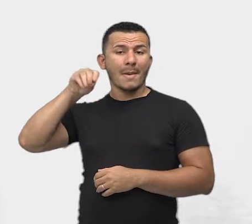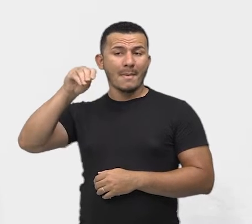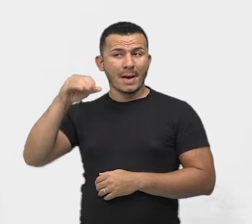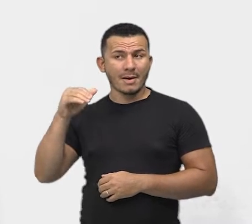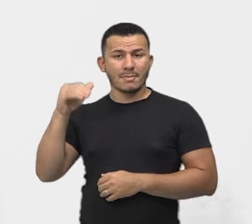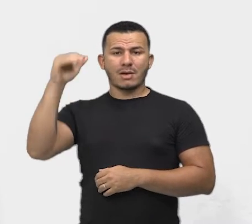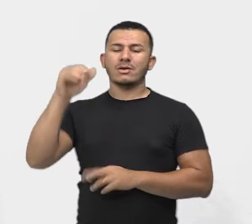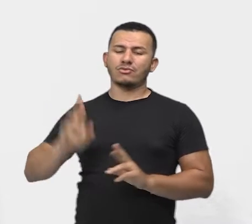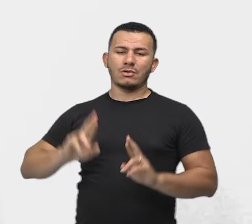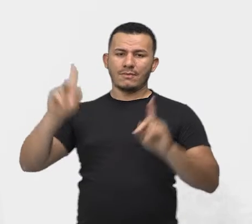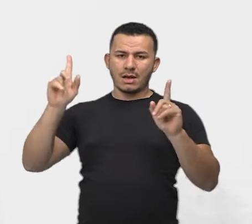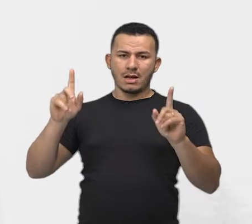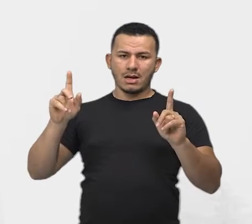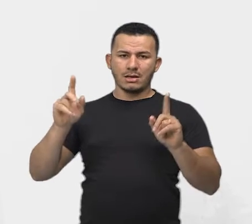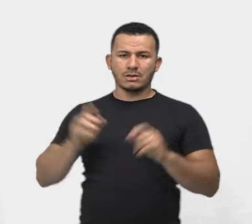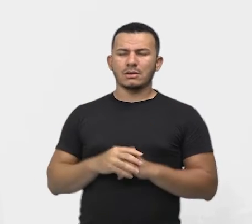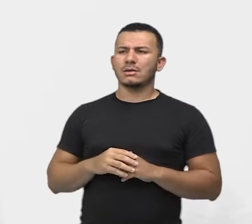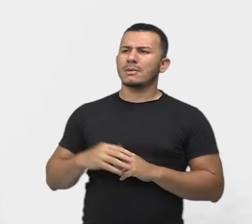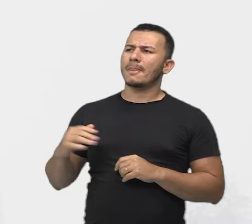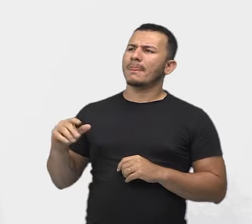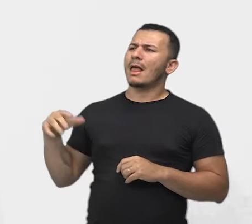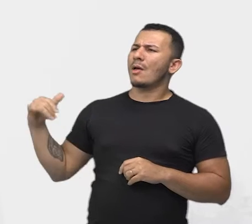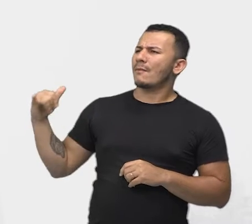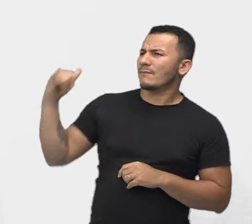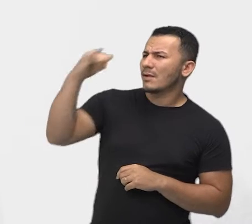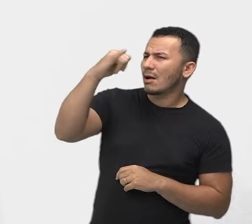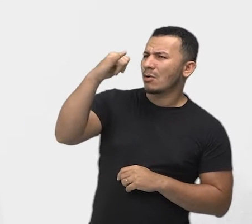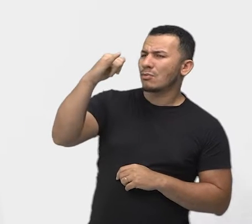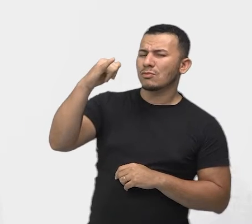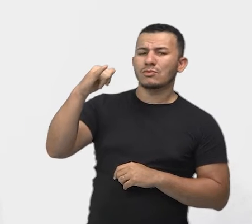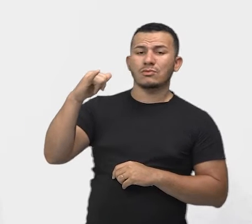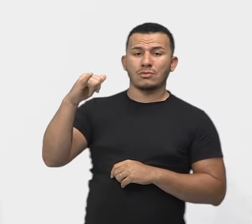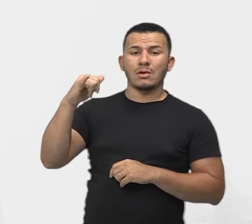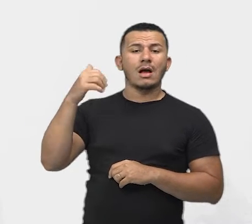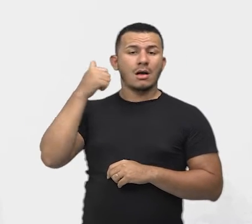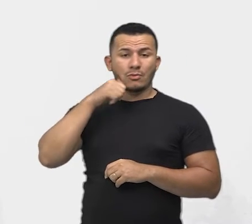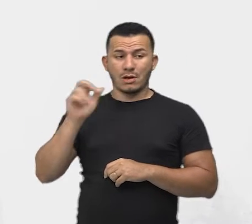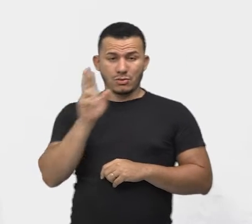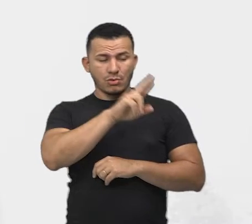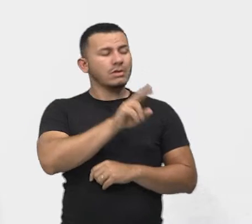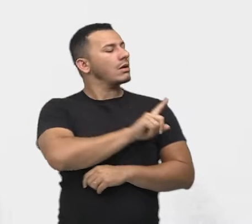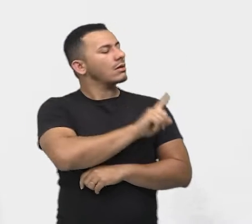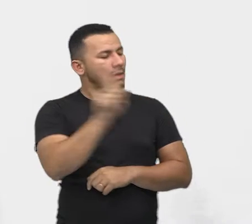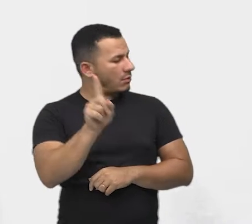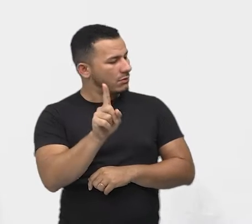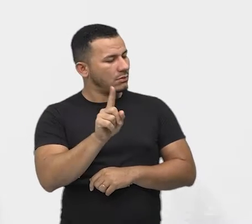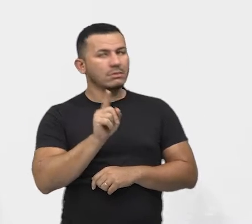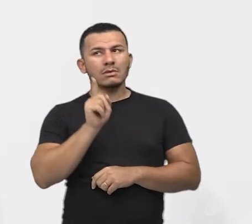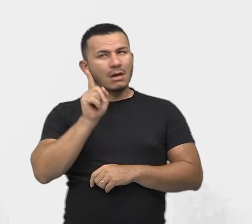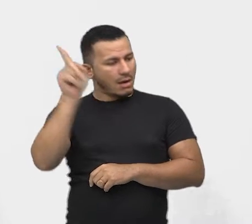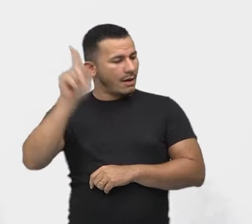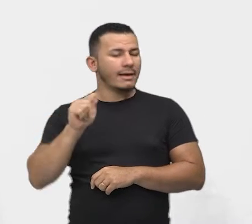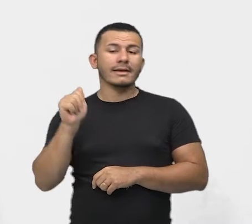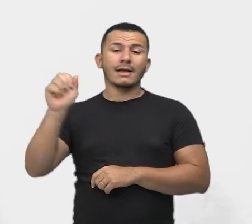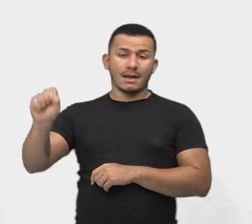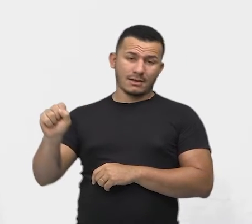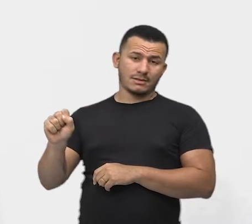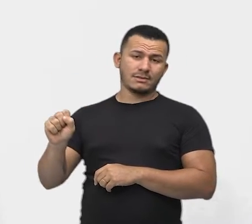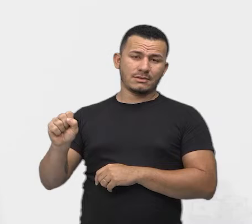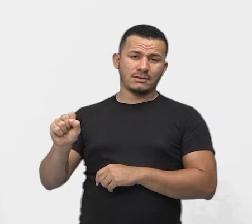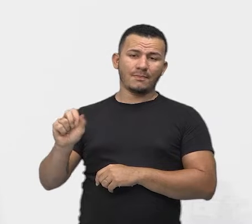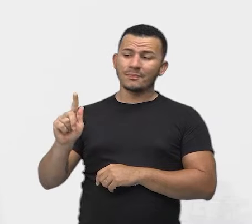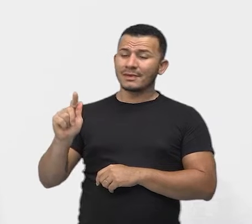um avião? É uma pergunta. É um avião? A outra frase que a senhora diz não, é o gás. Há